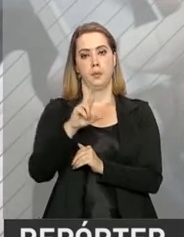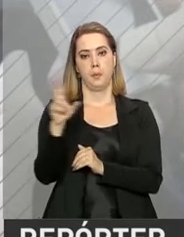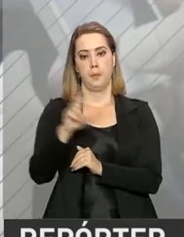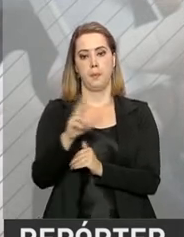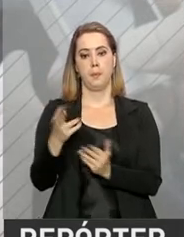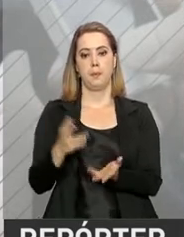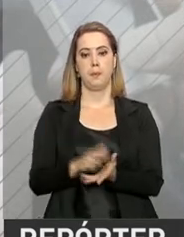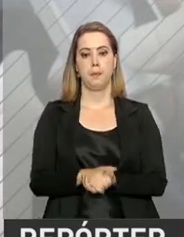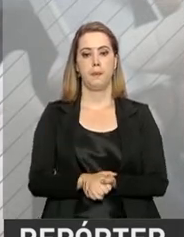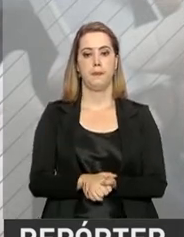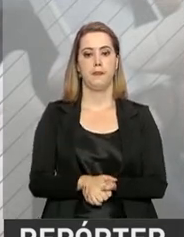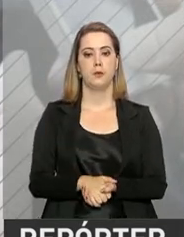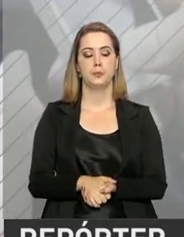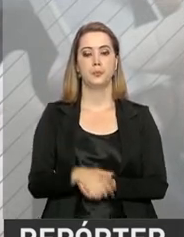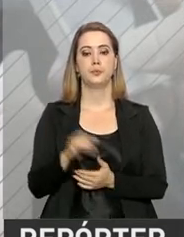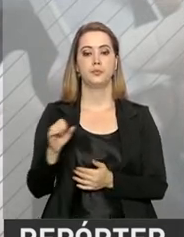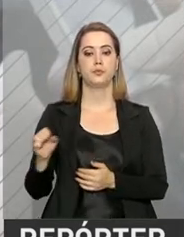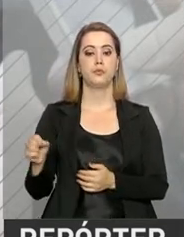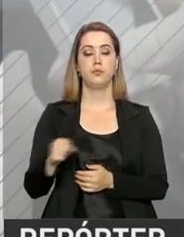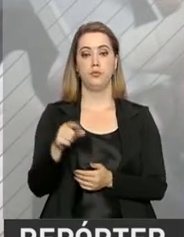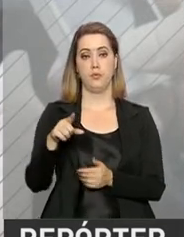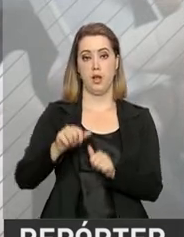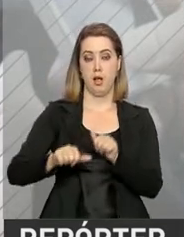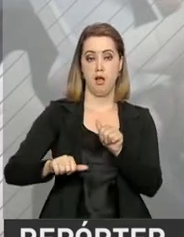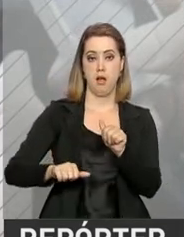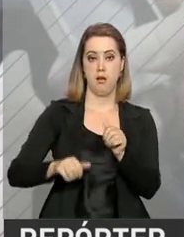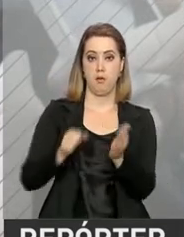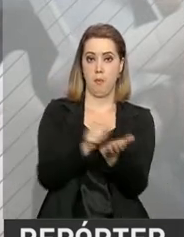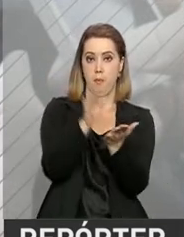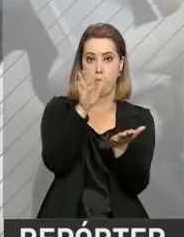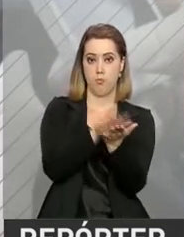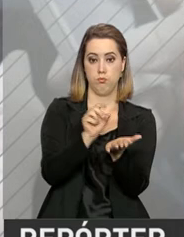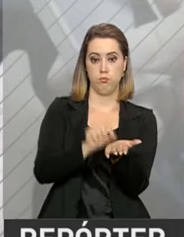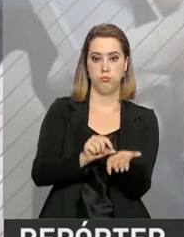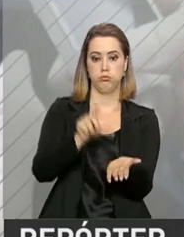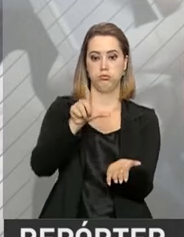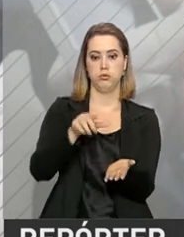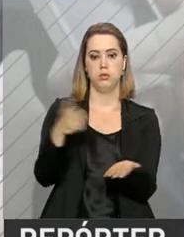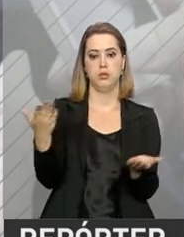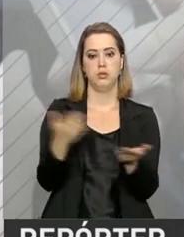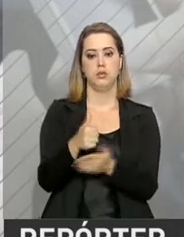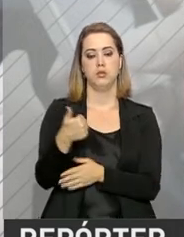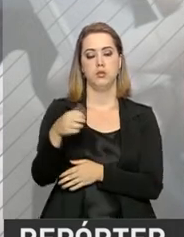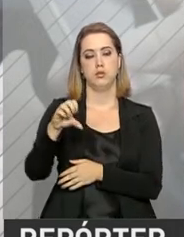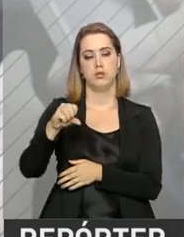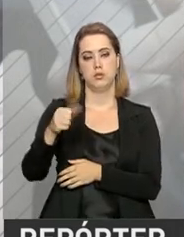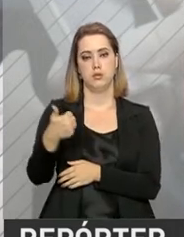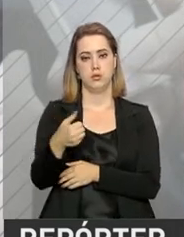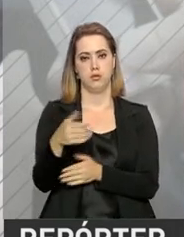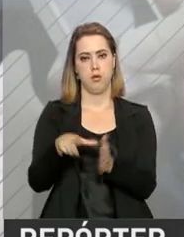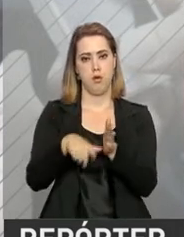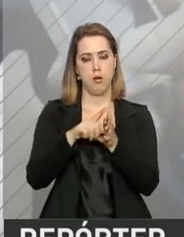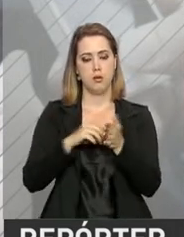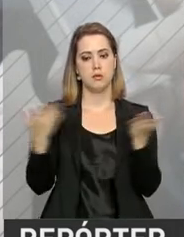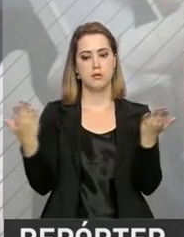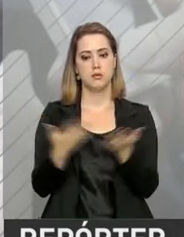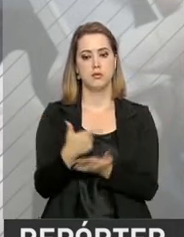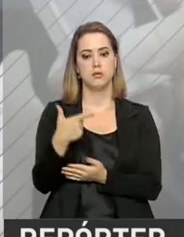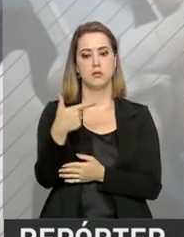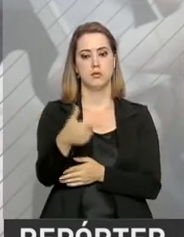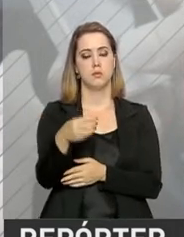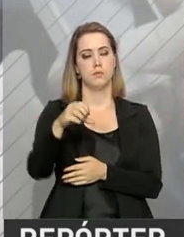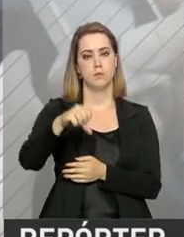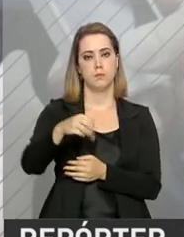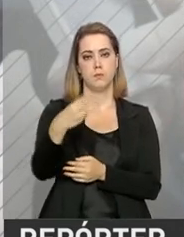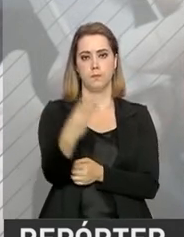vinte e três centavos ea infração gravíssima passa de r$191 54 centavos para duzentos e noventa e